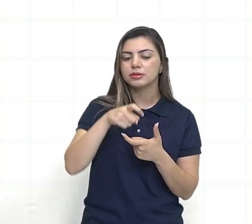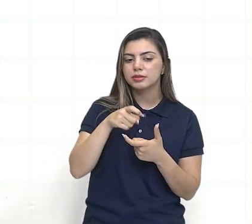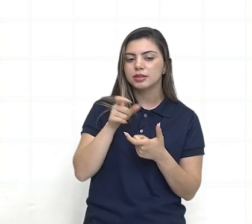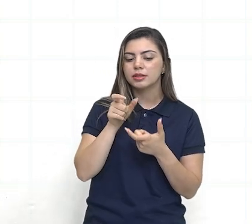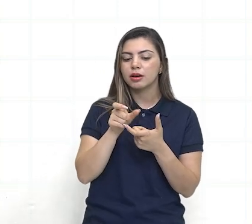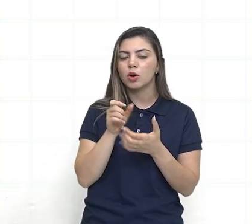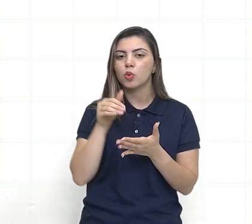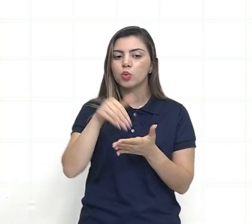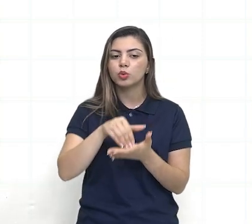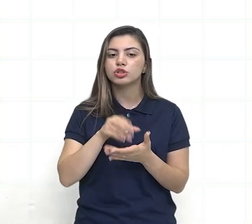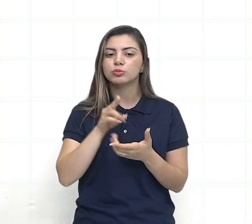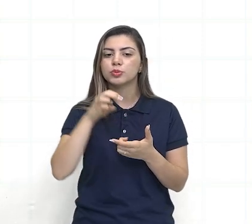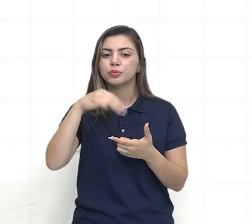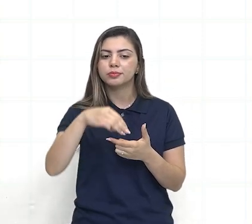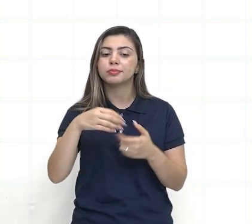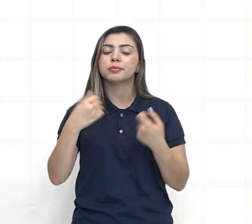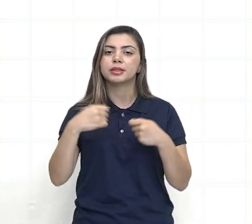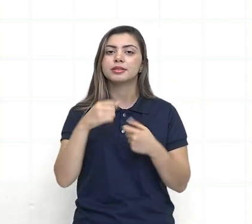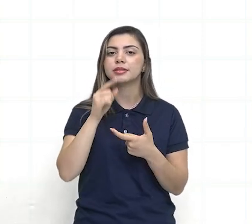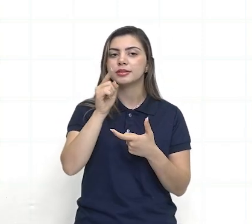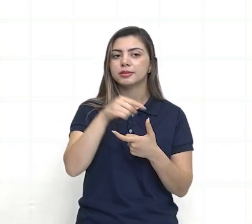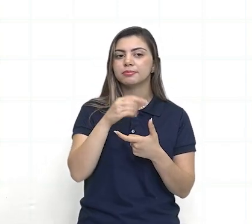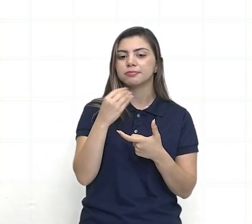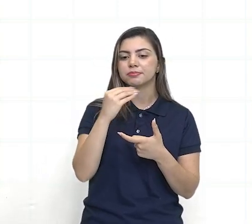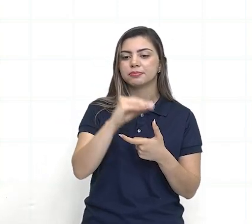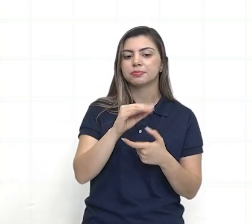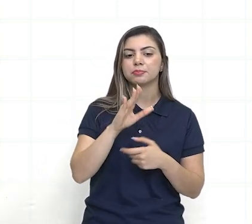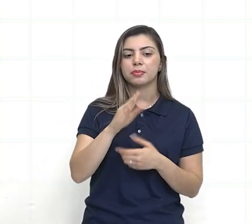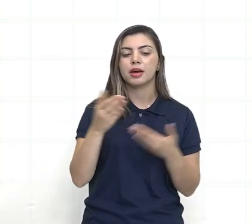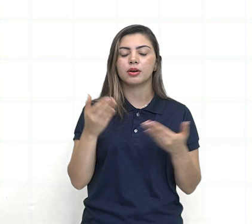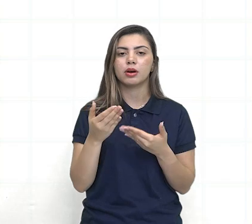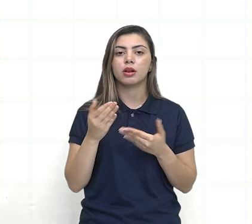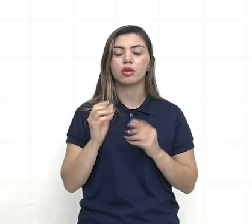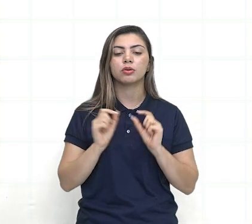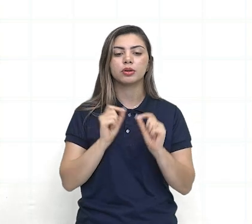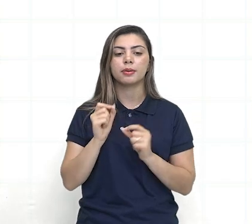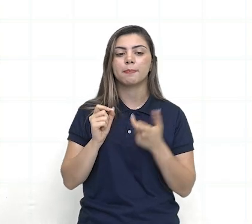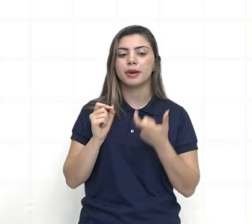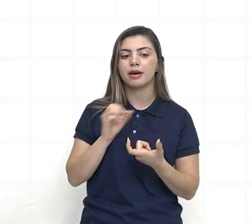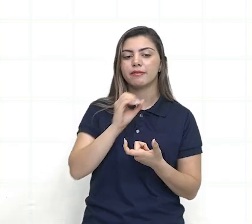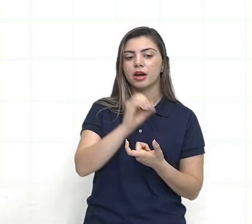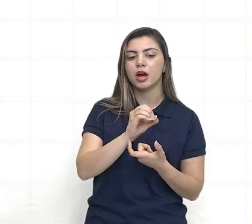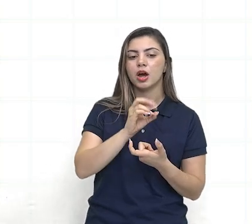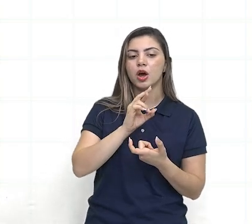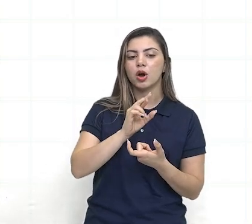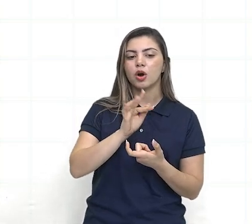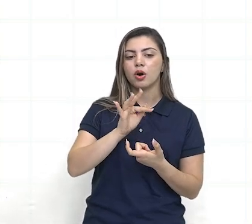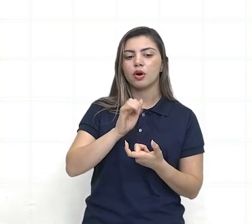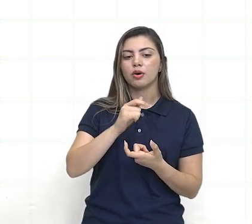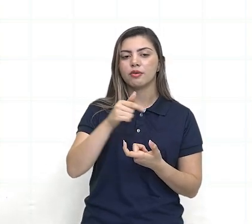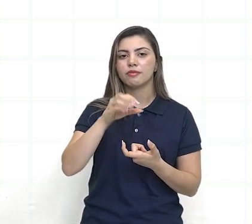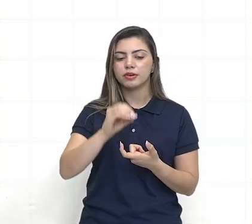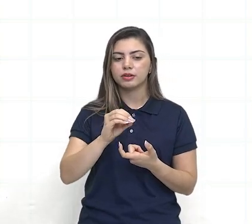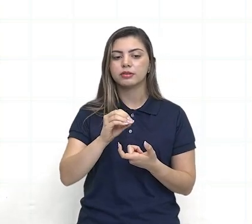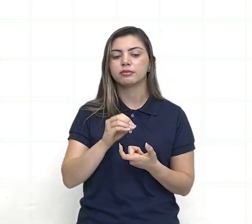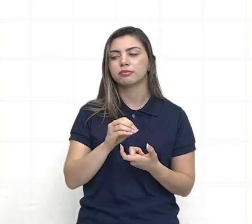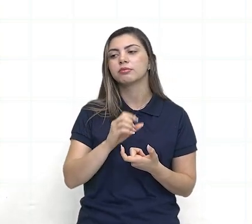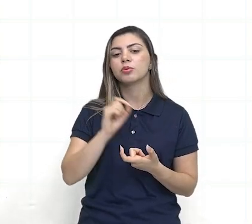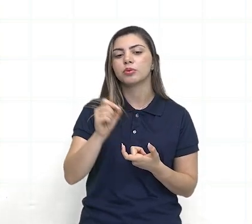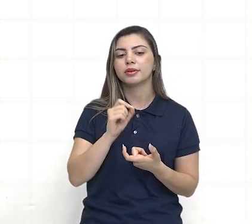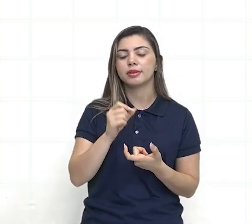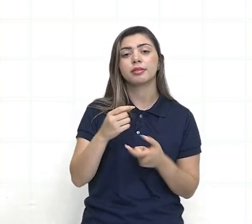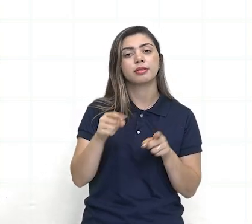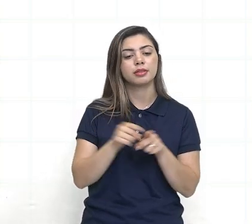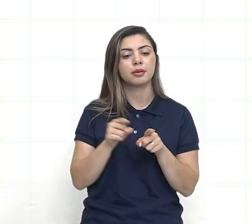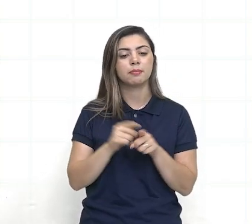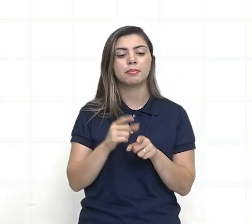vou acentuar. Então, acento nela. A palavra órfã também, sílaba